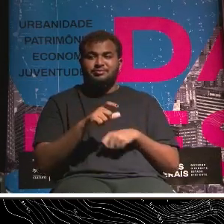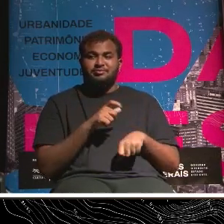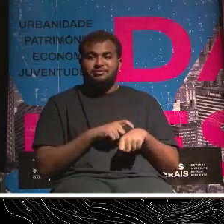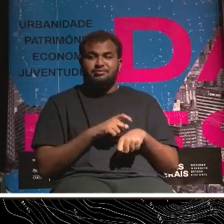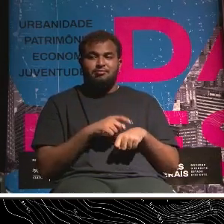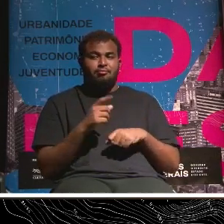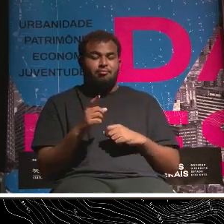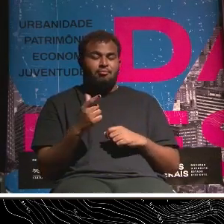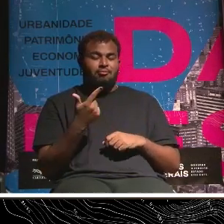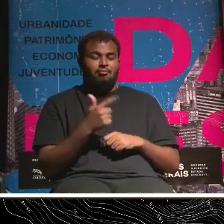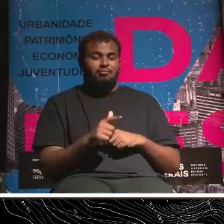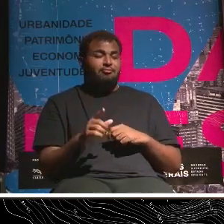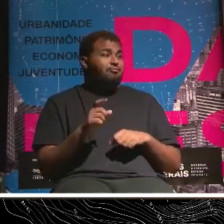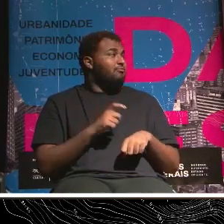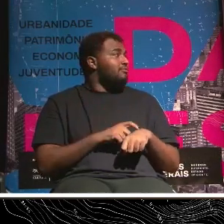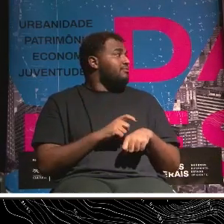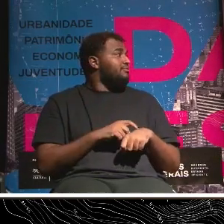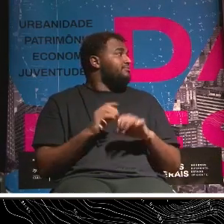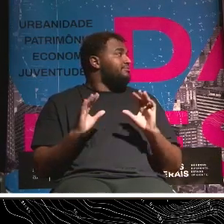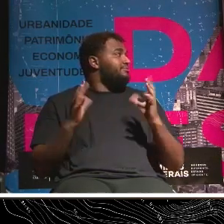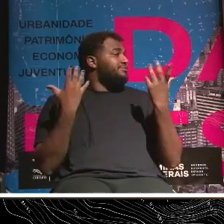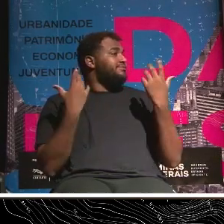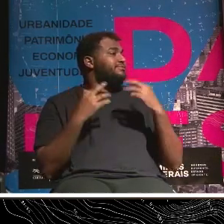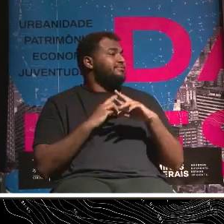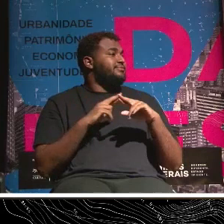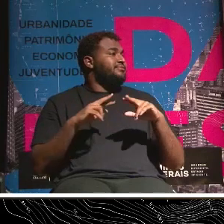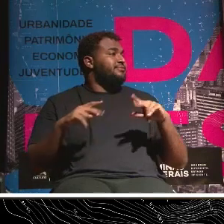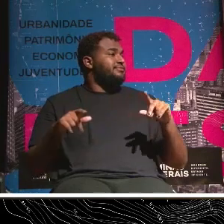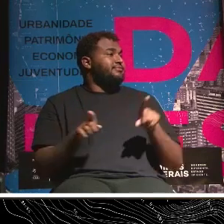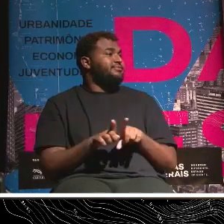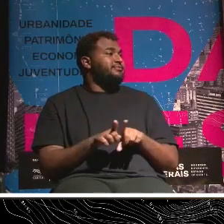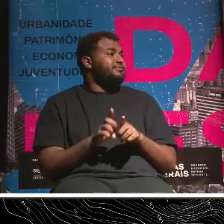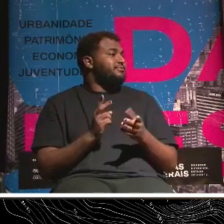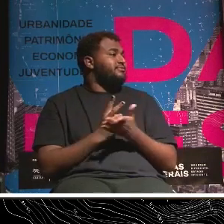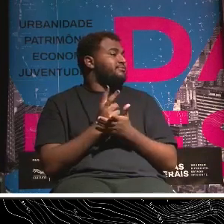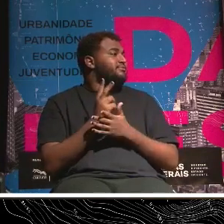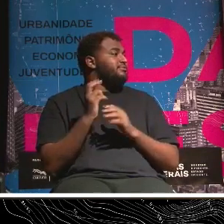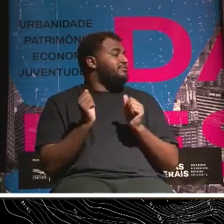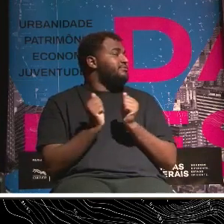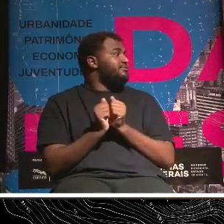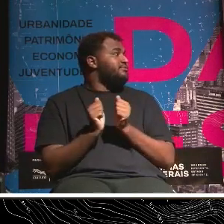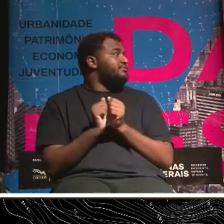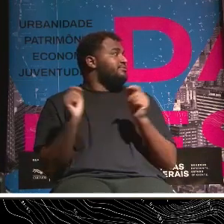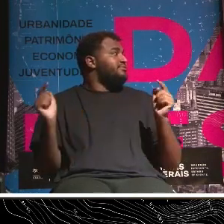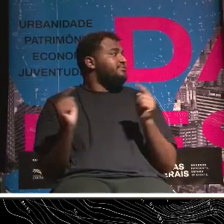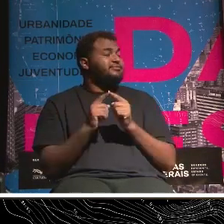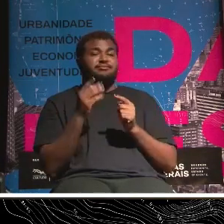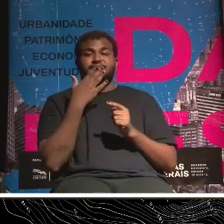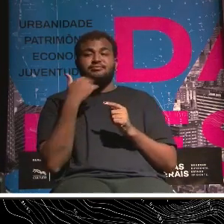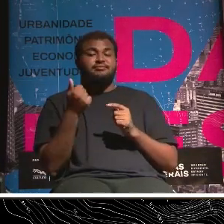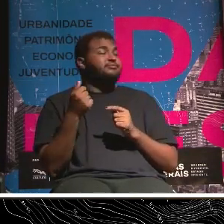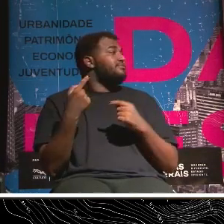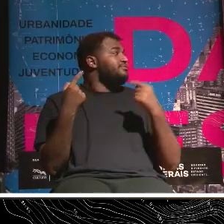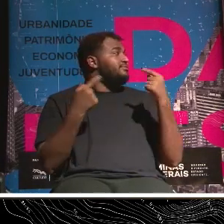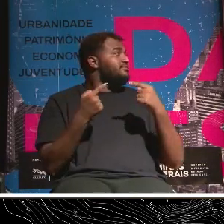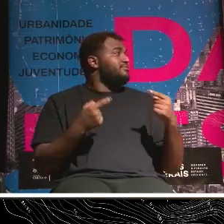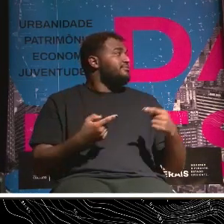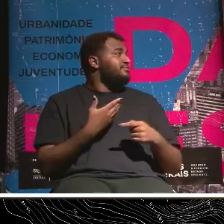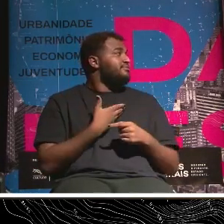outros espaços, em outras festas, né, Dani? E continuar sempre com o intuito de melhorar as políticas